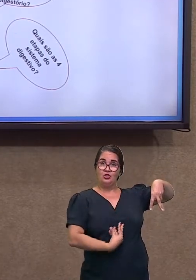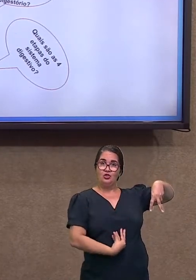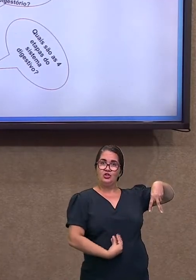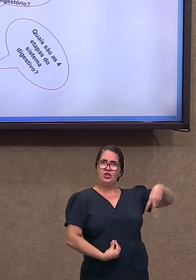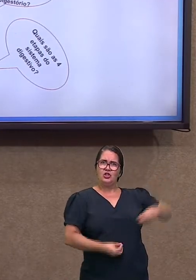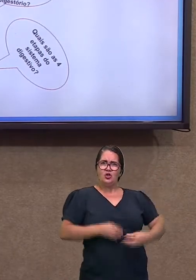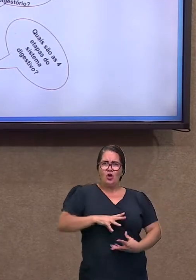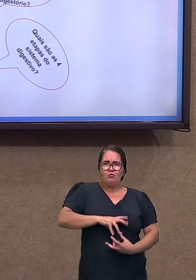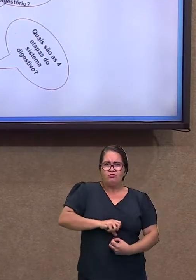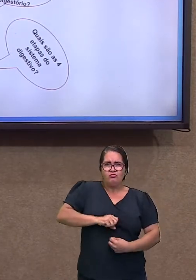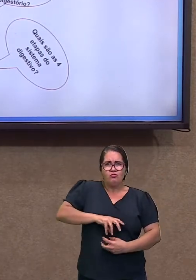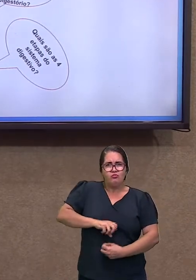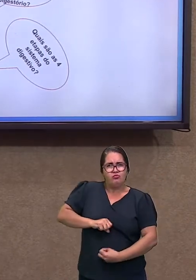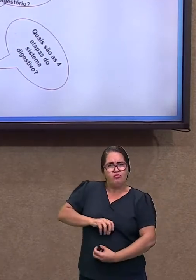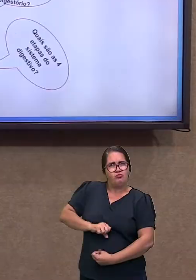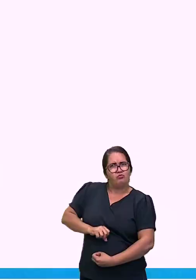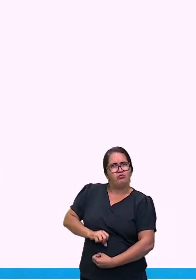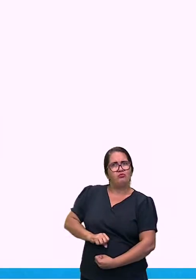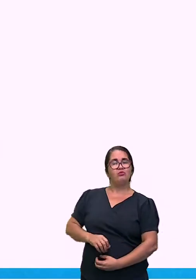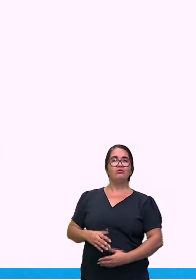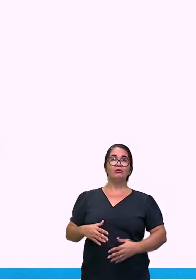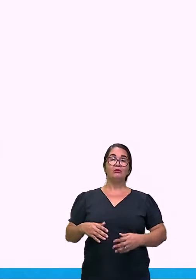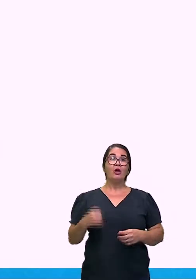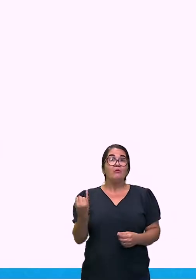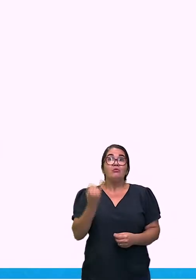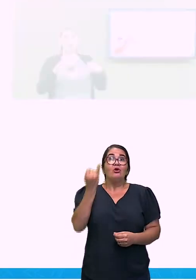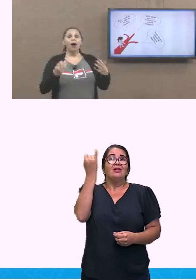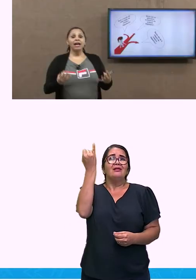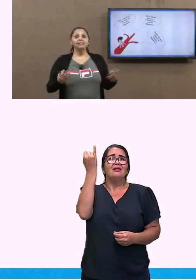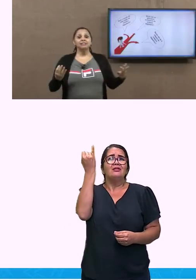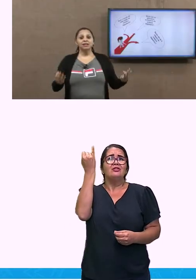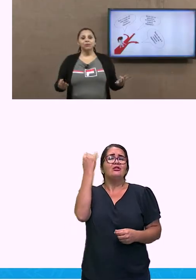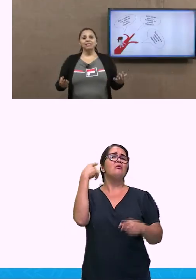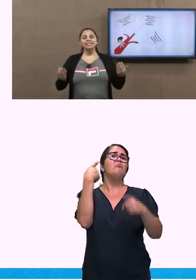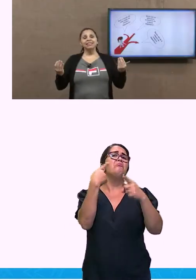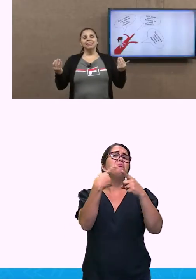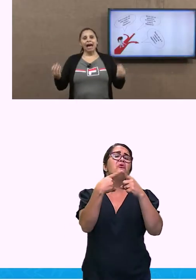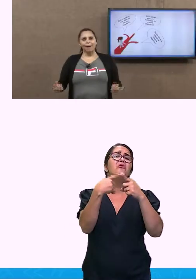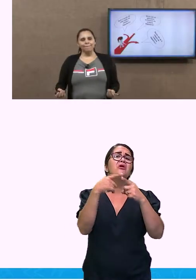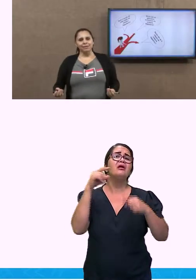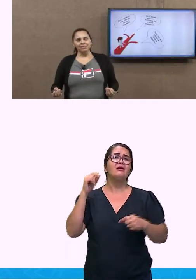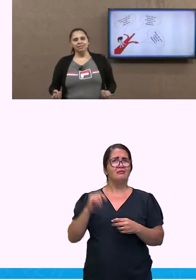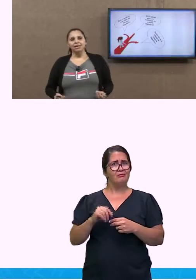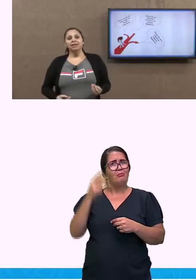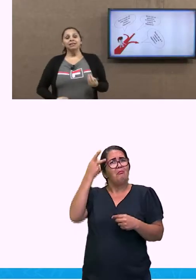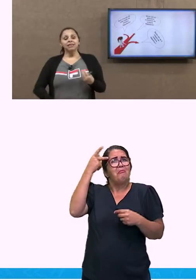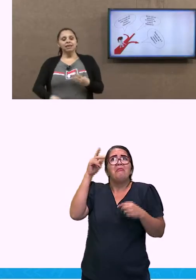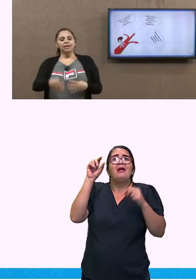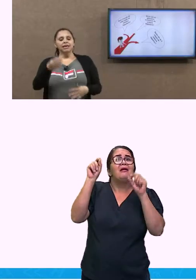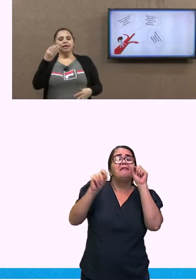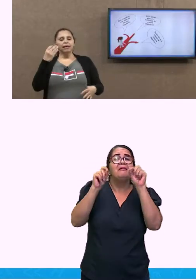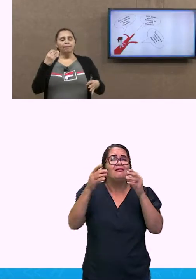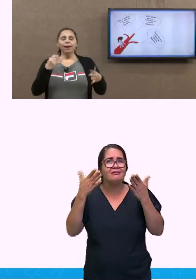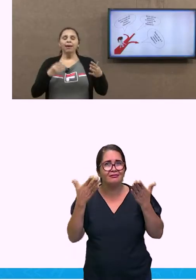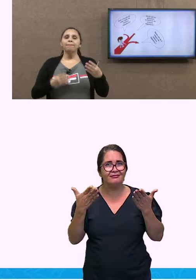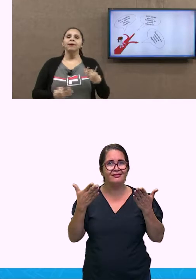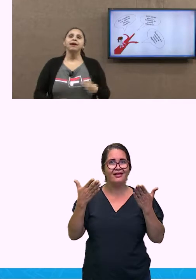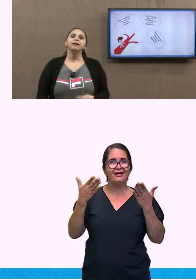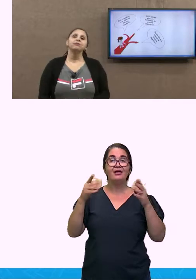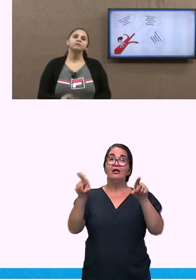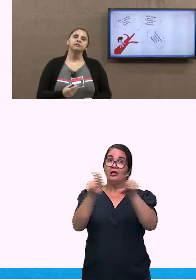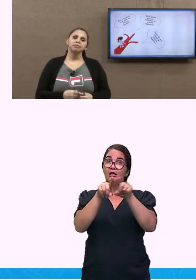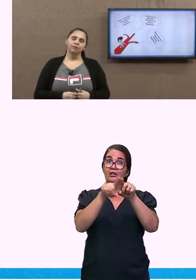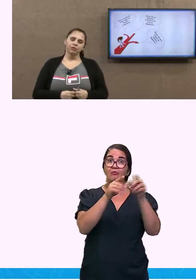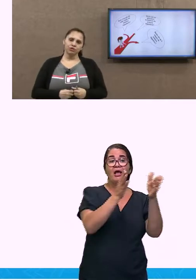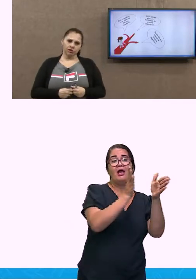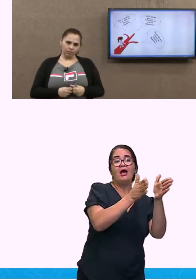Qual a importância desse sistema e quais são as etapas que